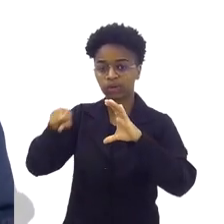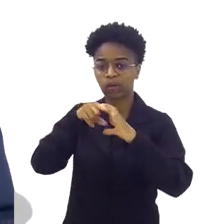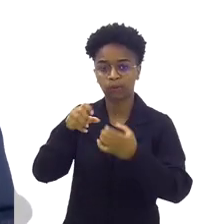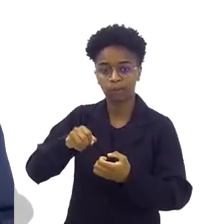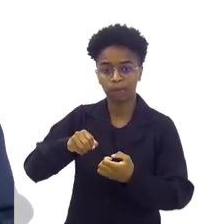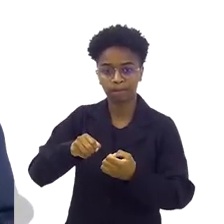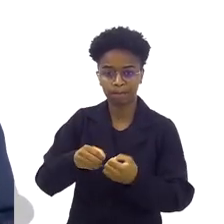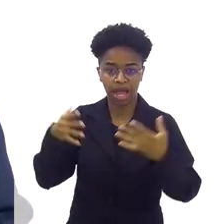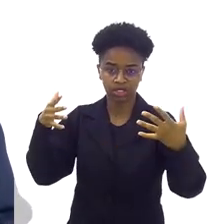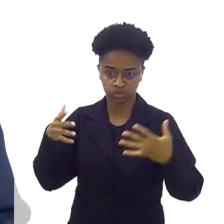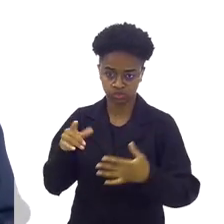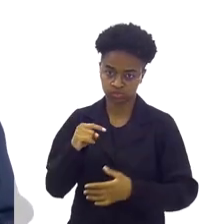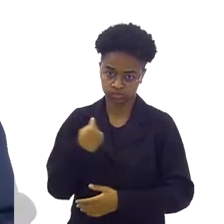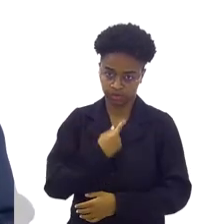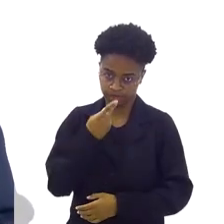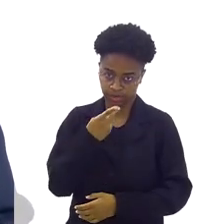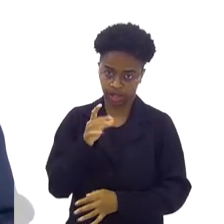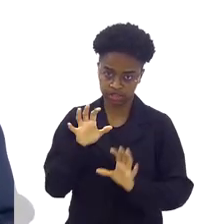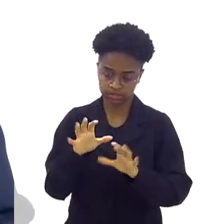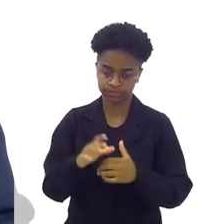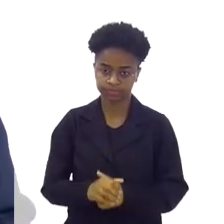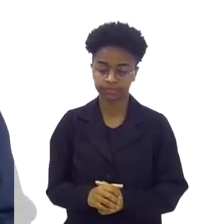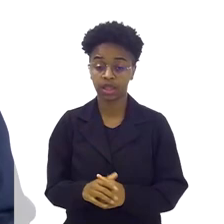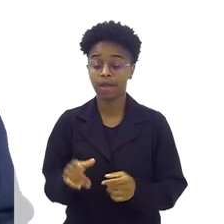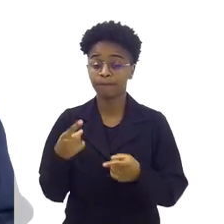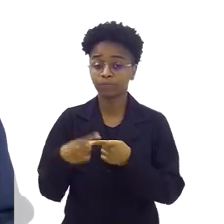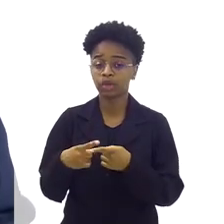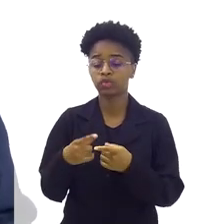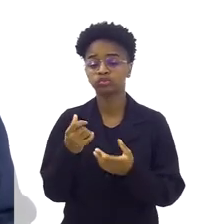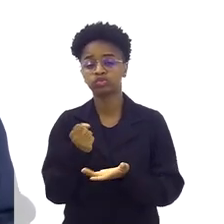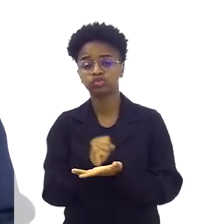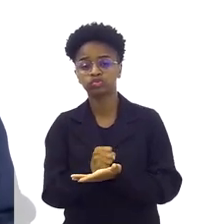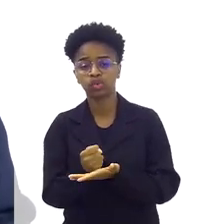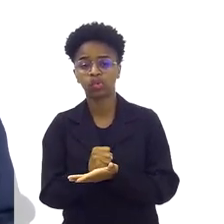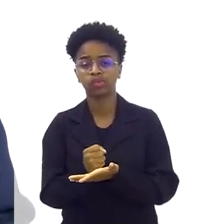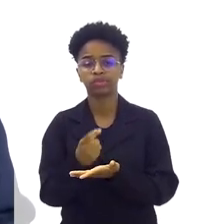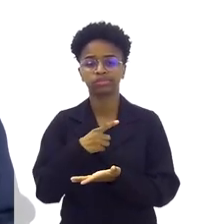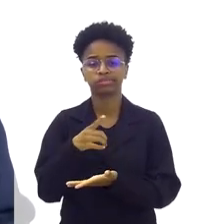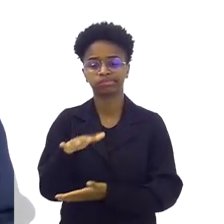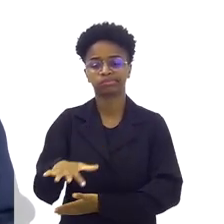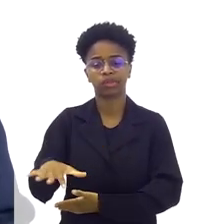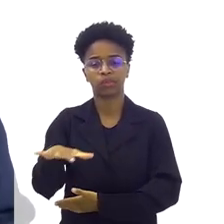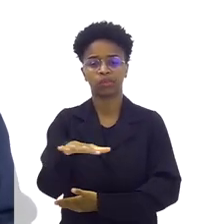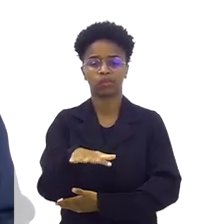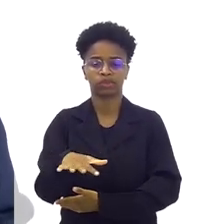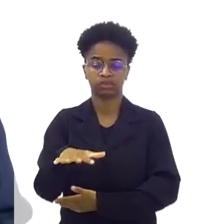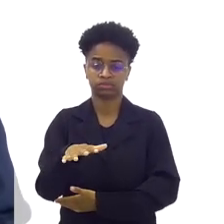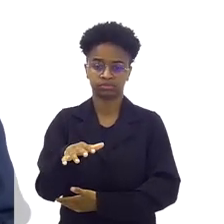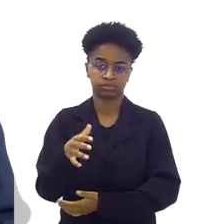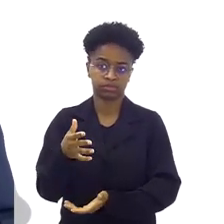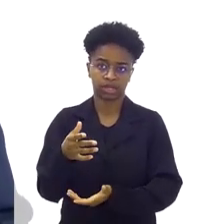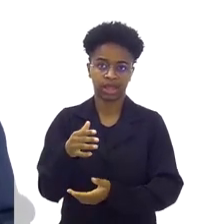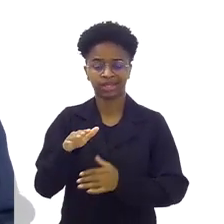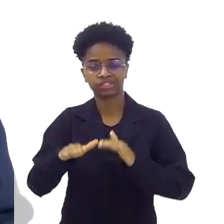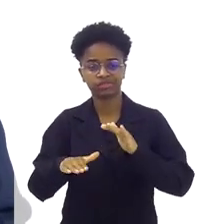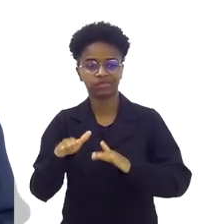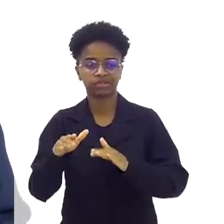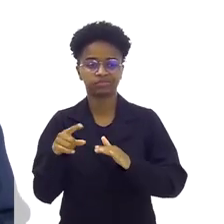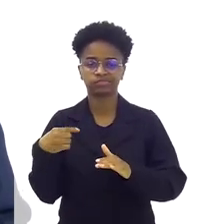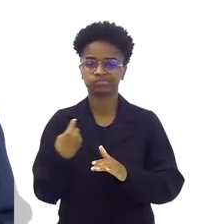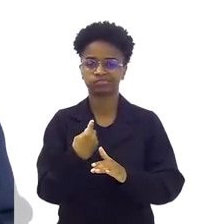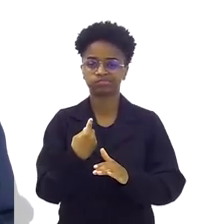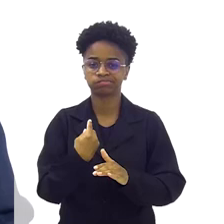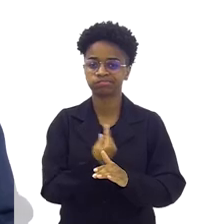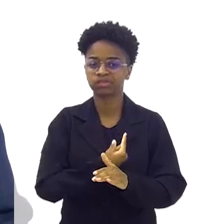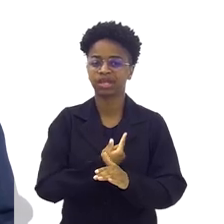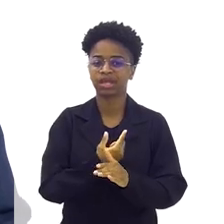círculo mágico, né, que a gente chama mais ou menos assim. O jogo, ele leva você para um ambiente, o jogo como um todo, ele muitas